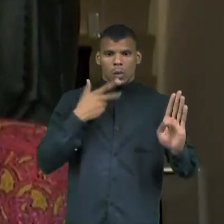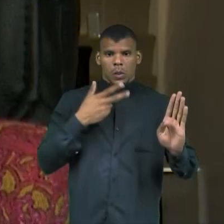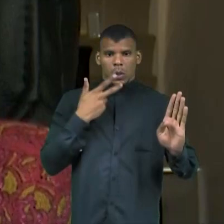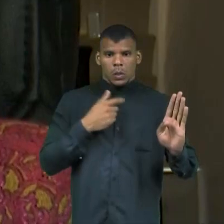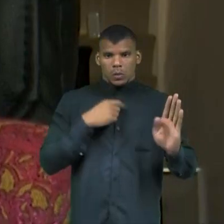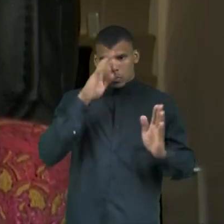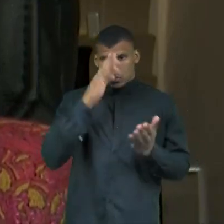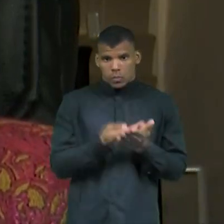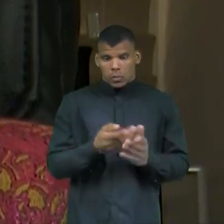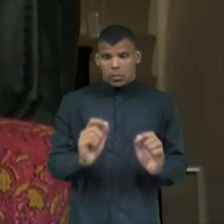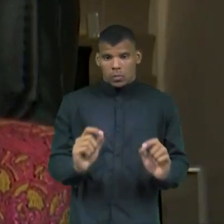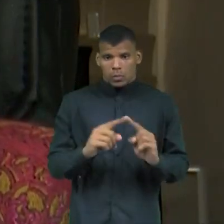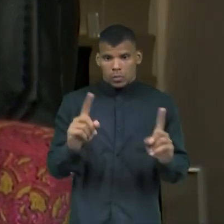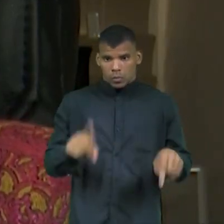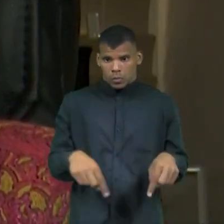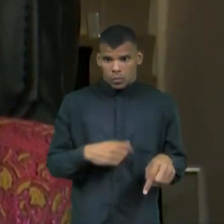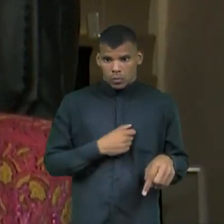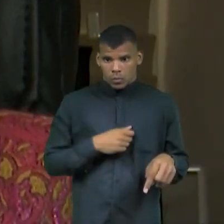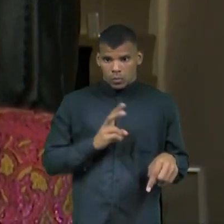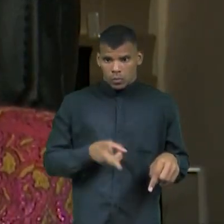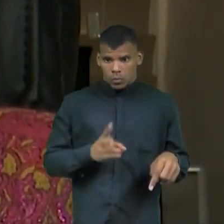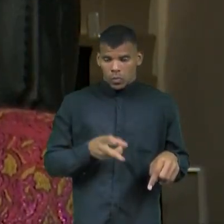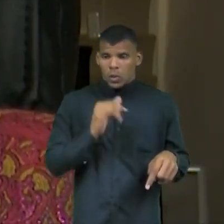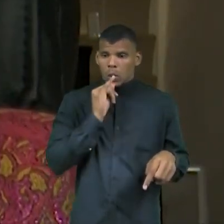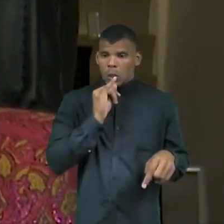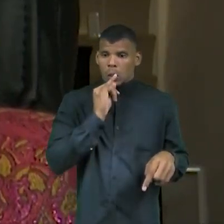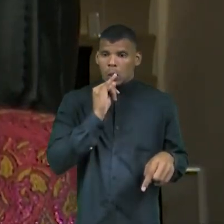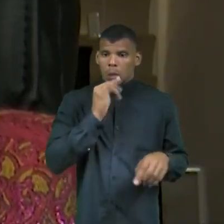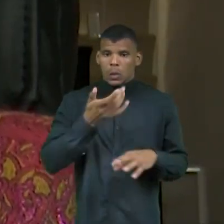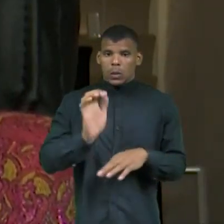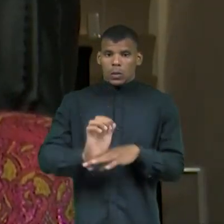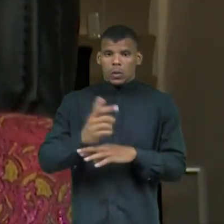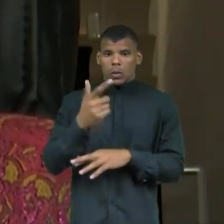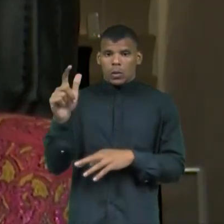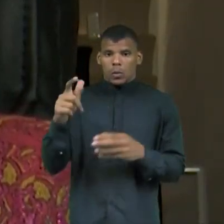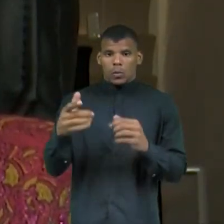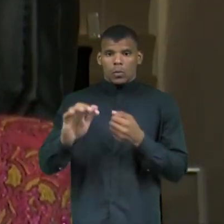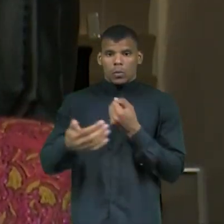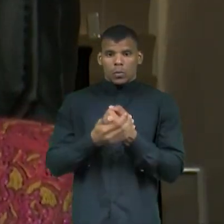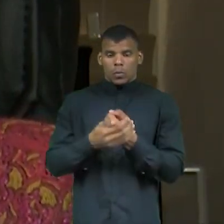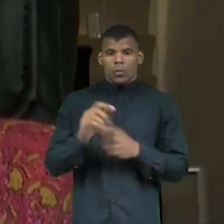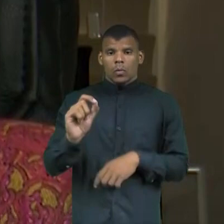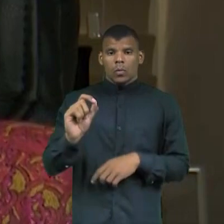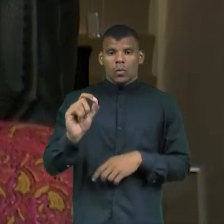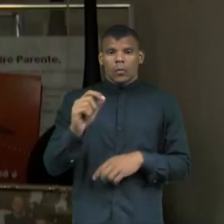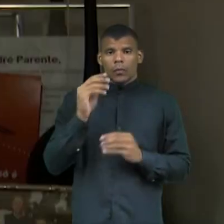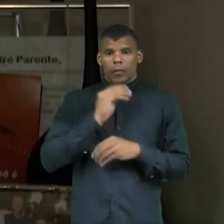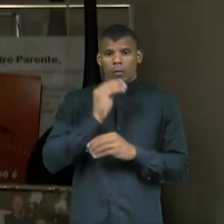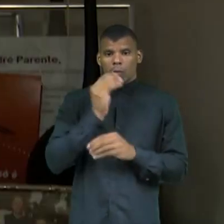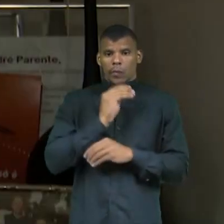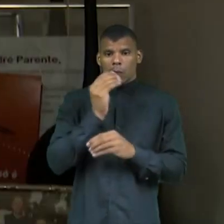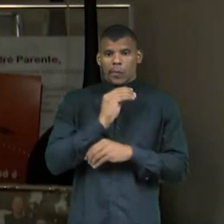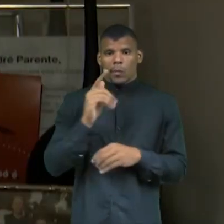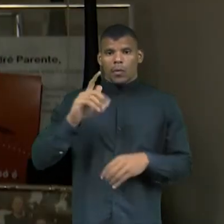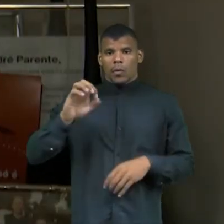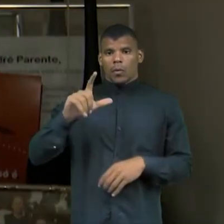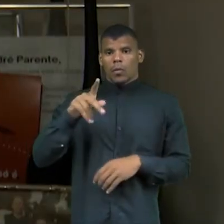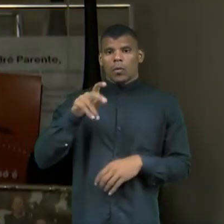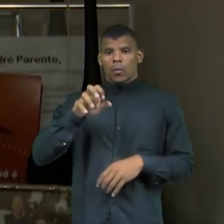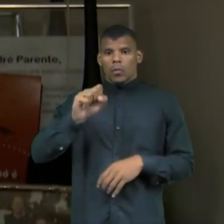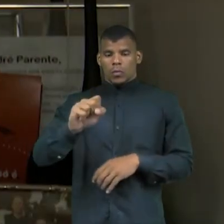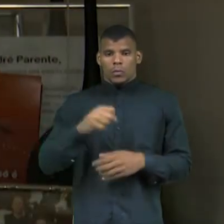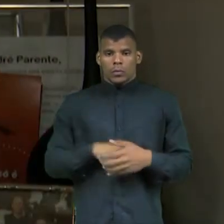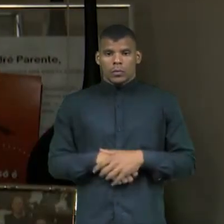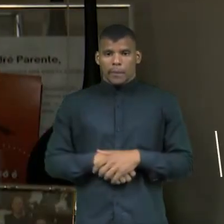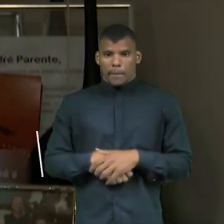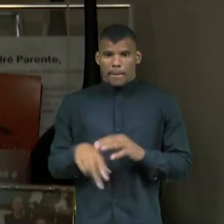que o projeto de lei segue o exemplo de outros estados para proteger um público mais vulnerável a golpes. Muitos empréstimos contratados